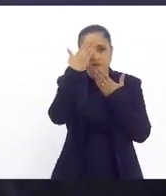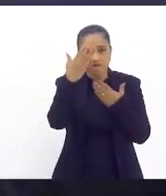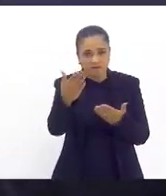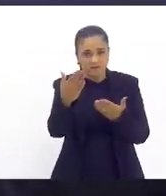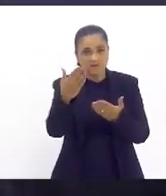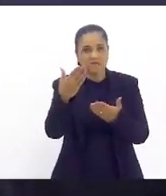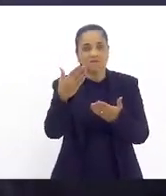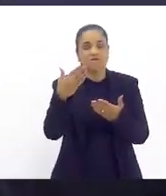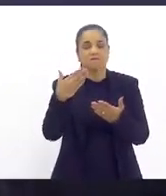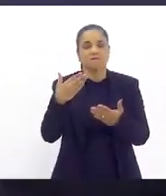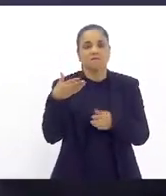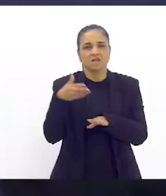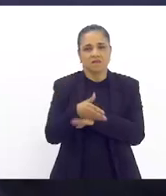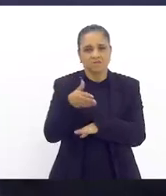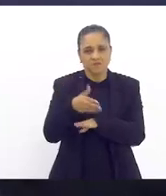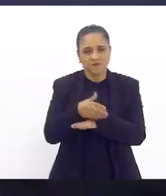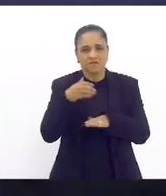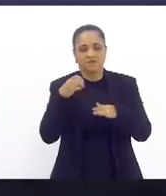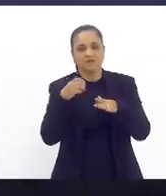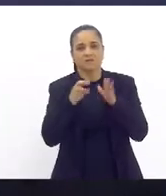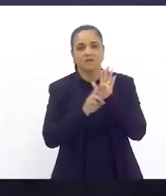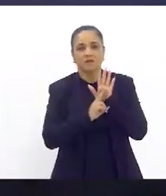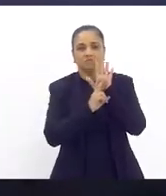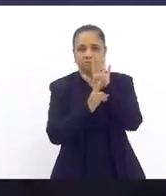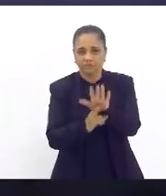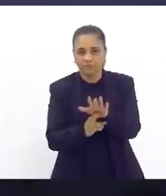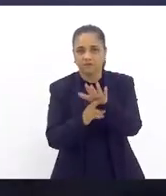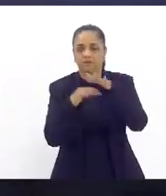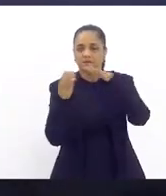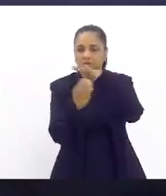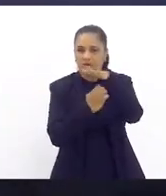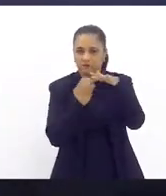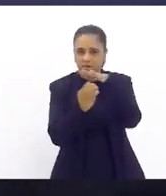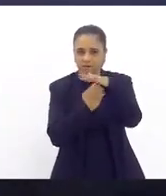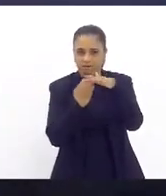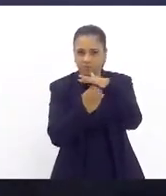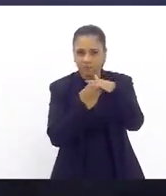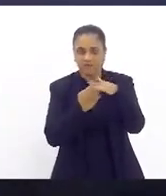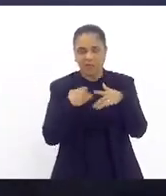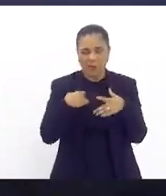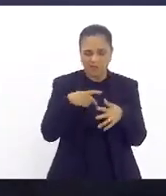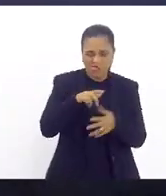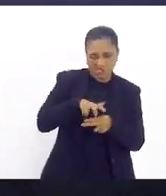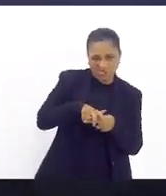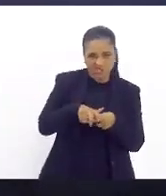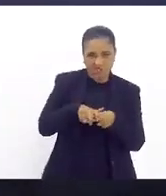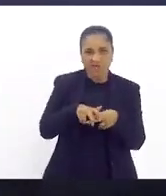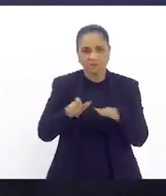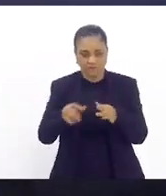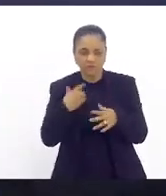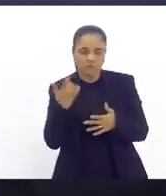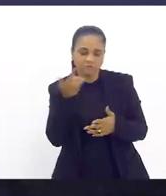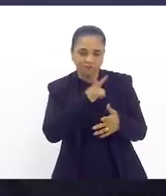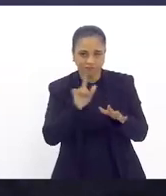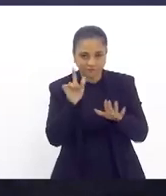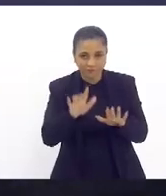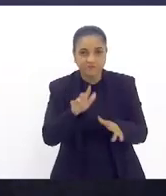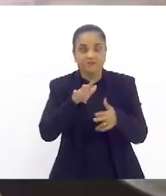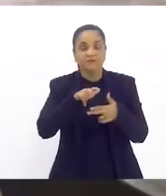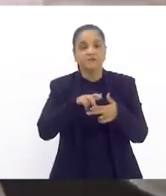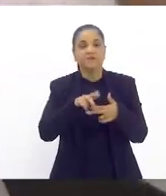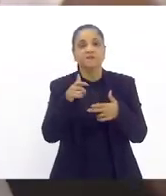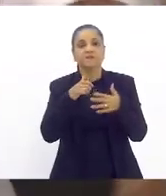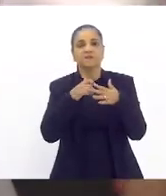direções das concessionária eu tô meio torta aqui no meio aqui da do pé da mesa agradecer a presença do nossos representantes das